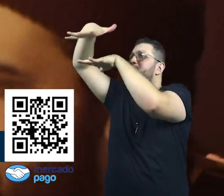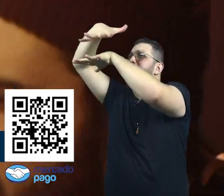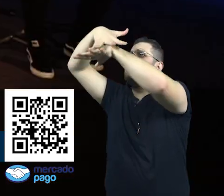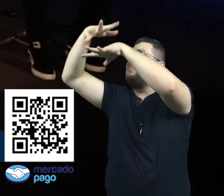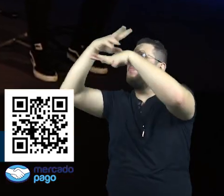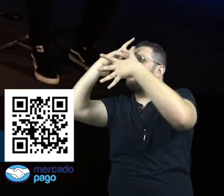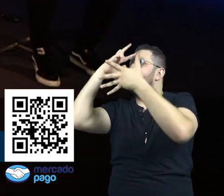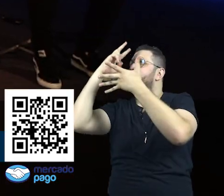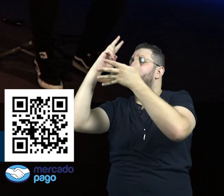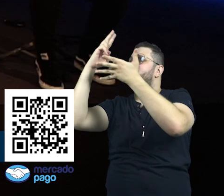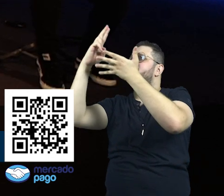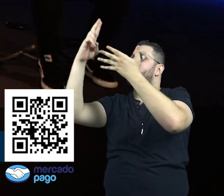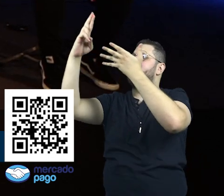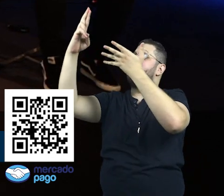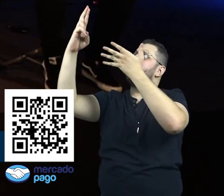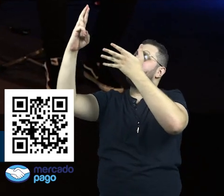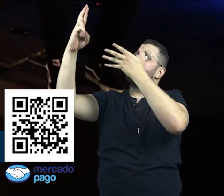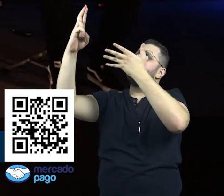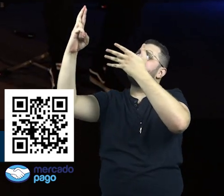reis e